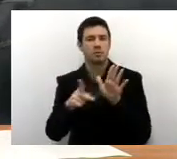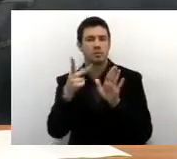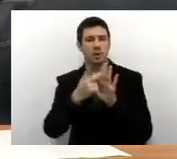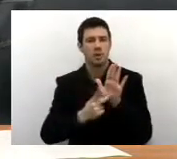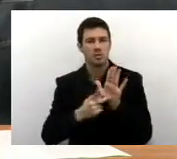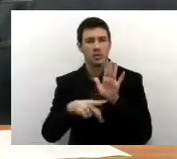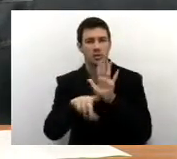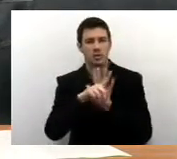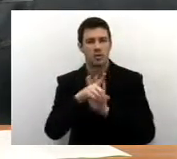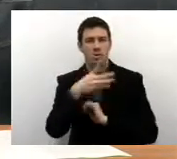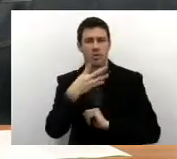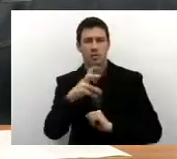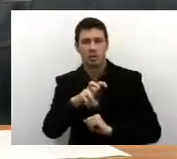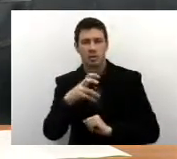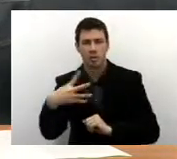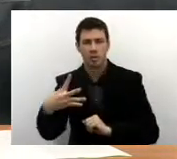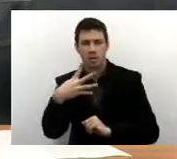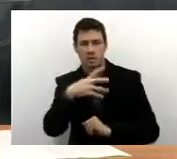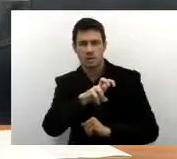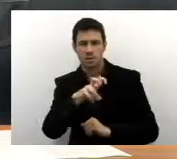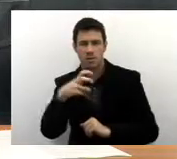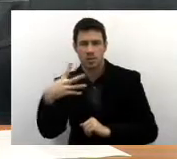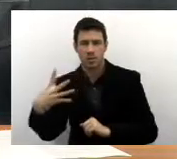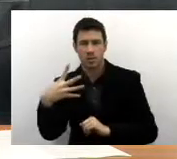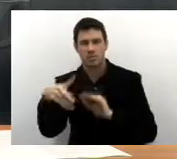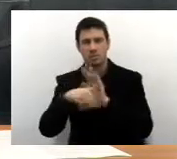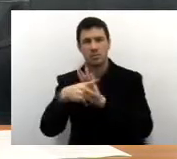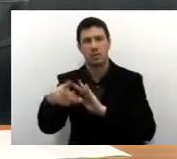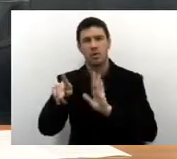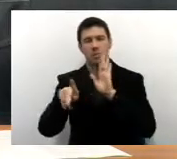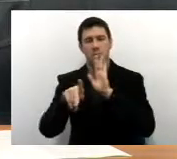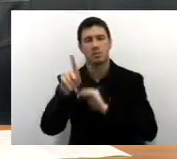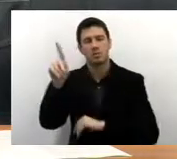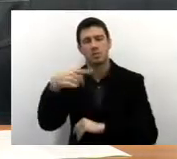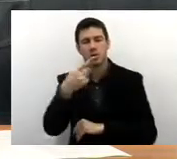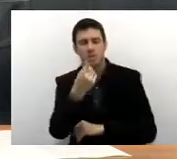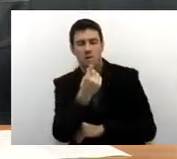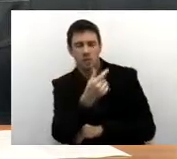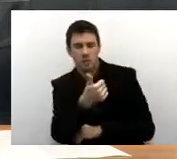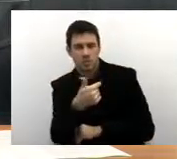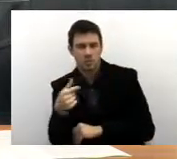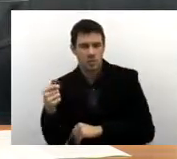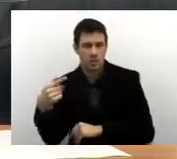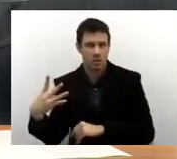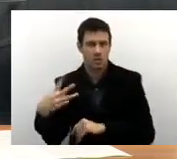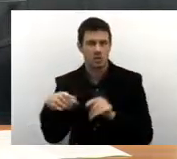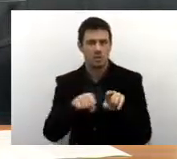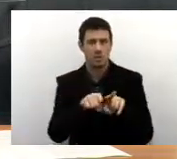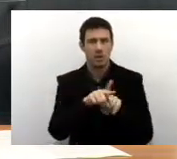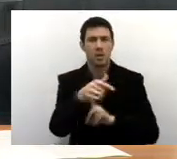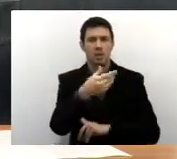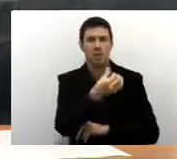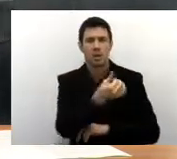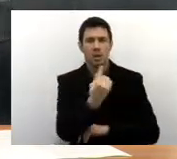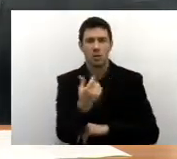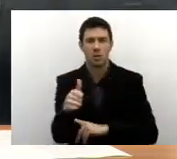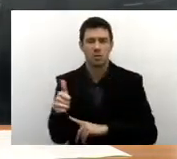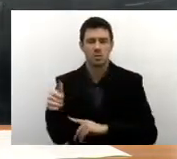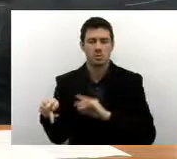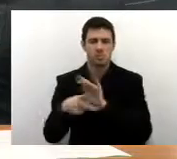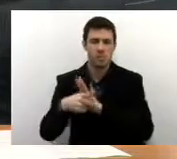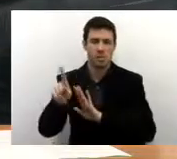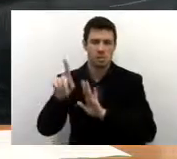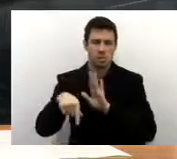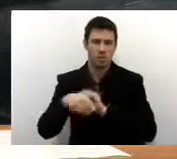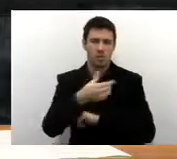projetos de lei nº 54 e 54 de 2013 e 61 e 11 de 2013, em cumprimento ao disposto no parágrafo único